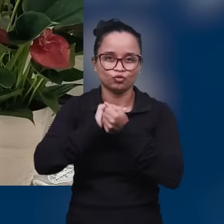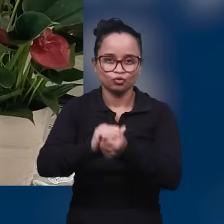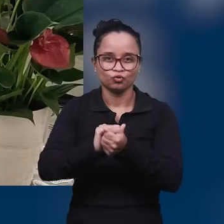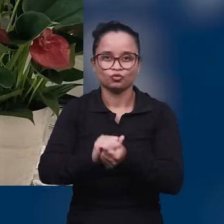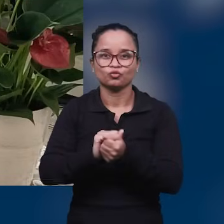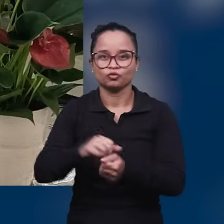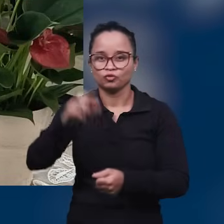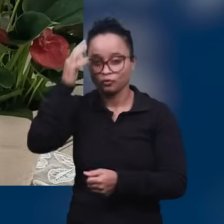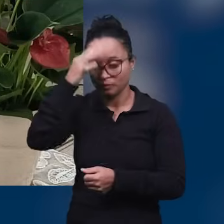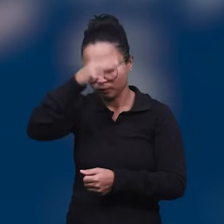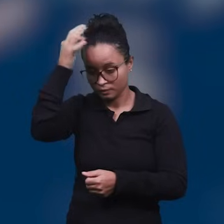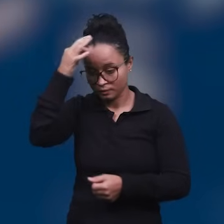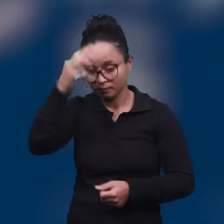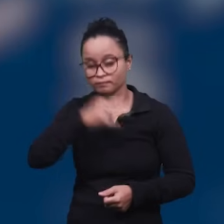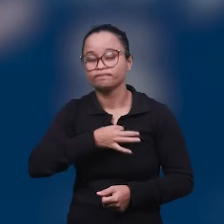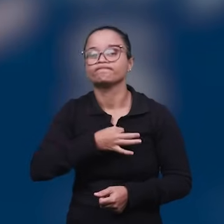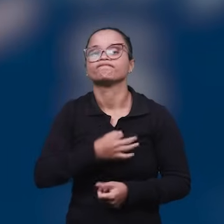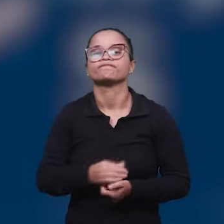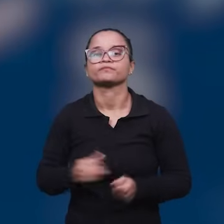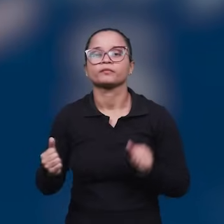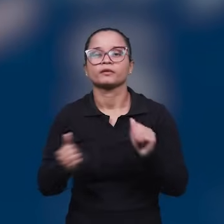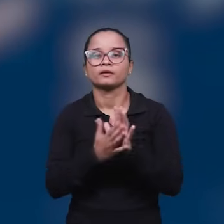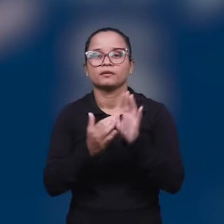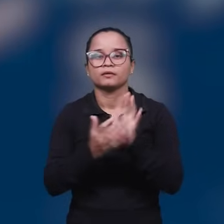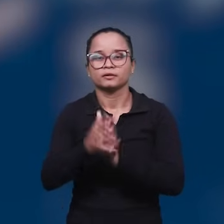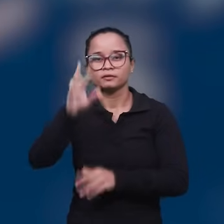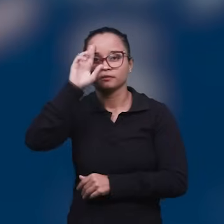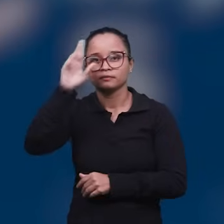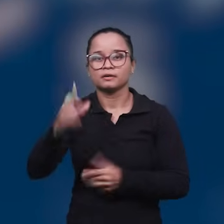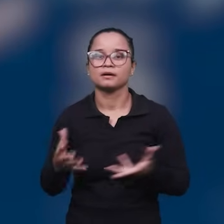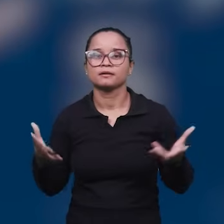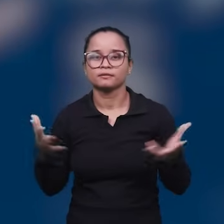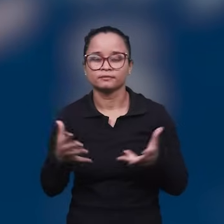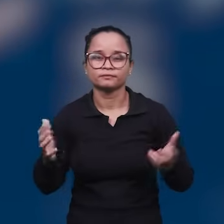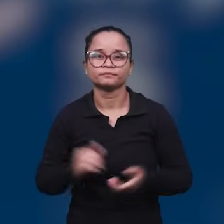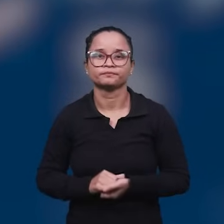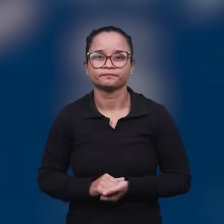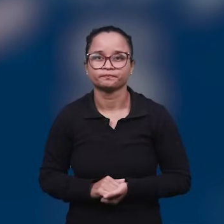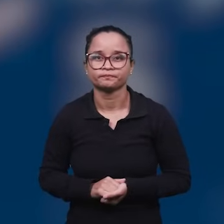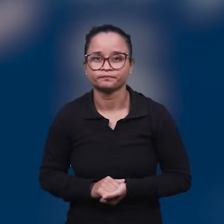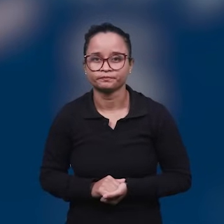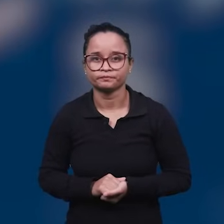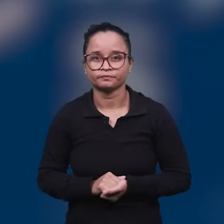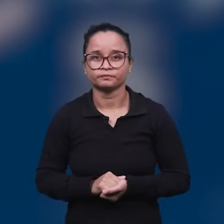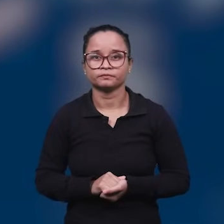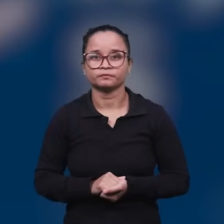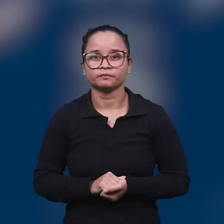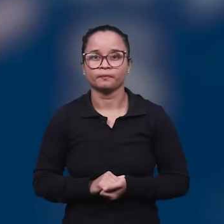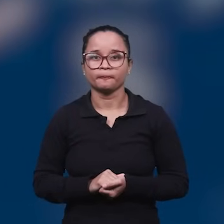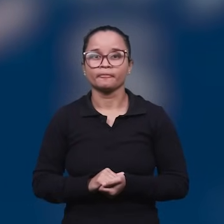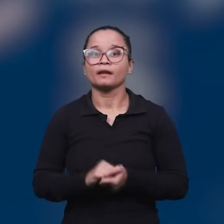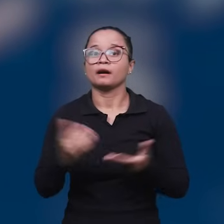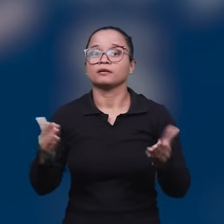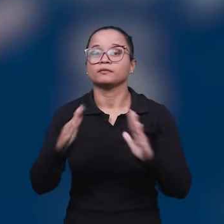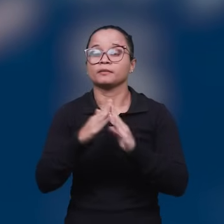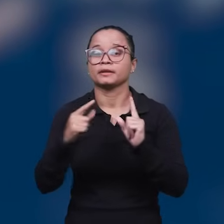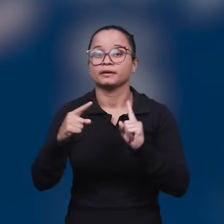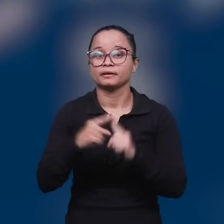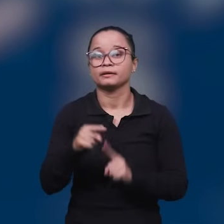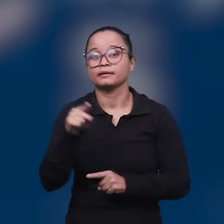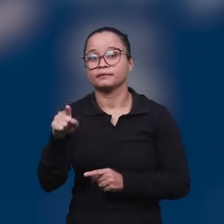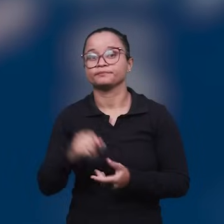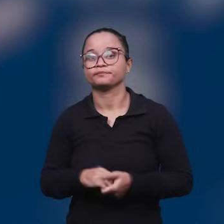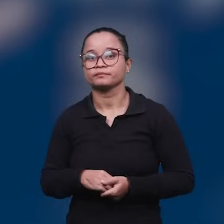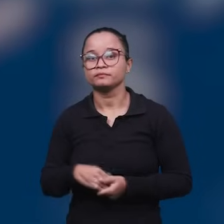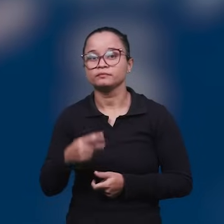o ministério do pastor Wilson Nogueira, também na cidade de Manaus, onde o seminário aconteceu, foi uma festa. A igreja